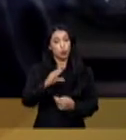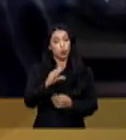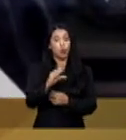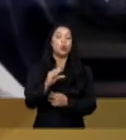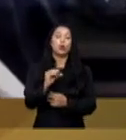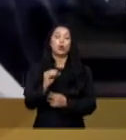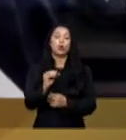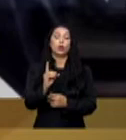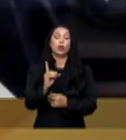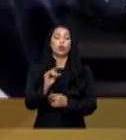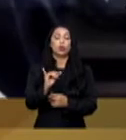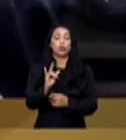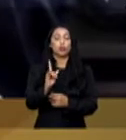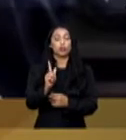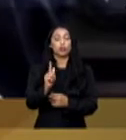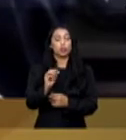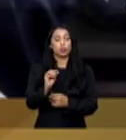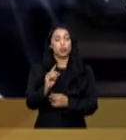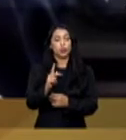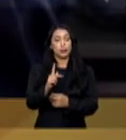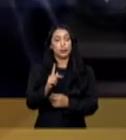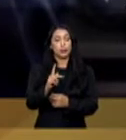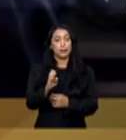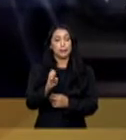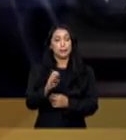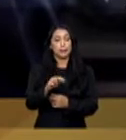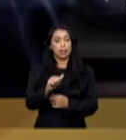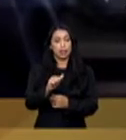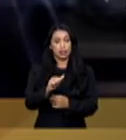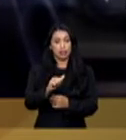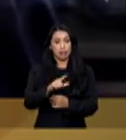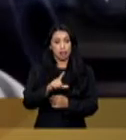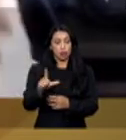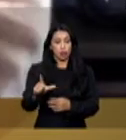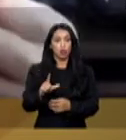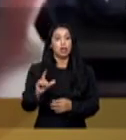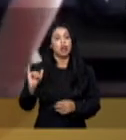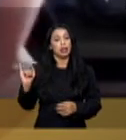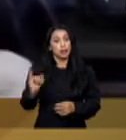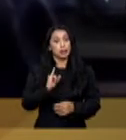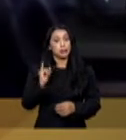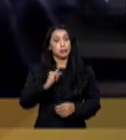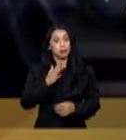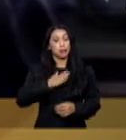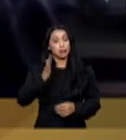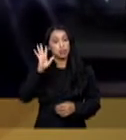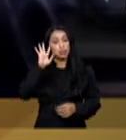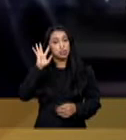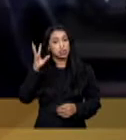Penal. Esse é o coração da minha decisão. E agora